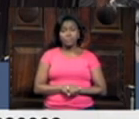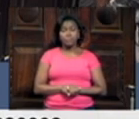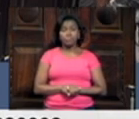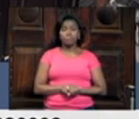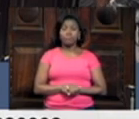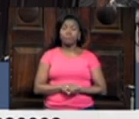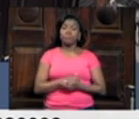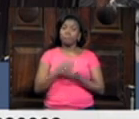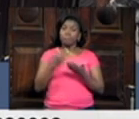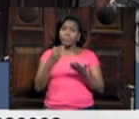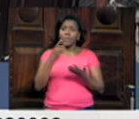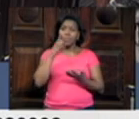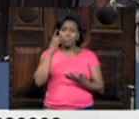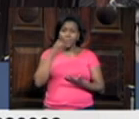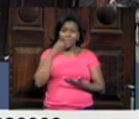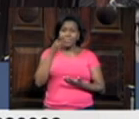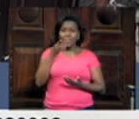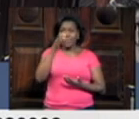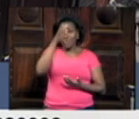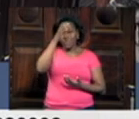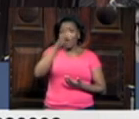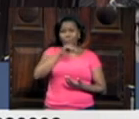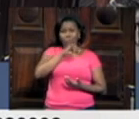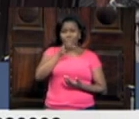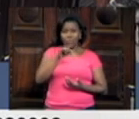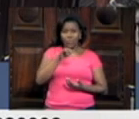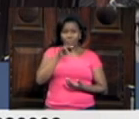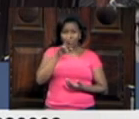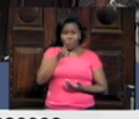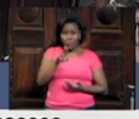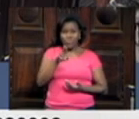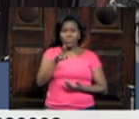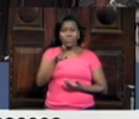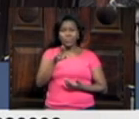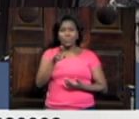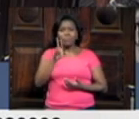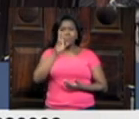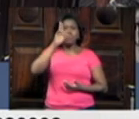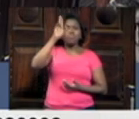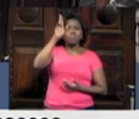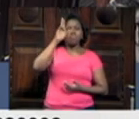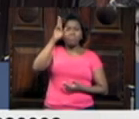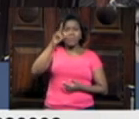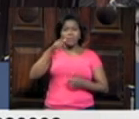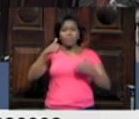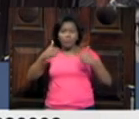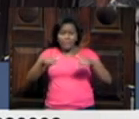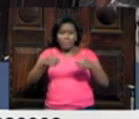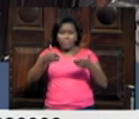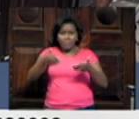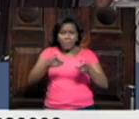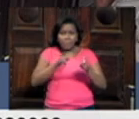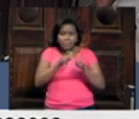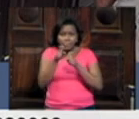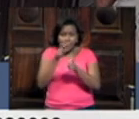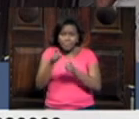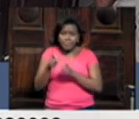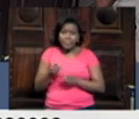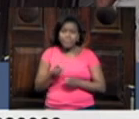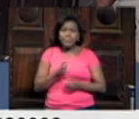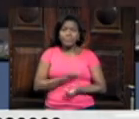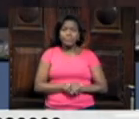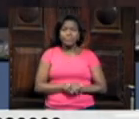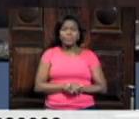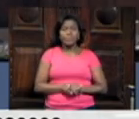Senhora deputada Tia Ju, que preside os trabalhos desta sessão, senhoras deputadas presentes,